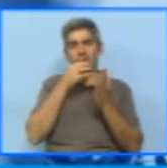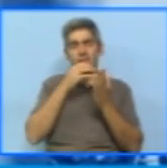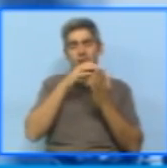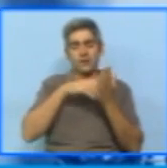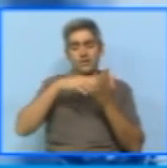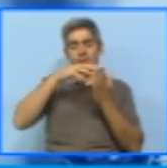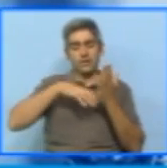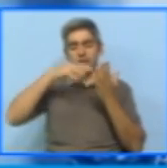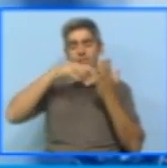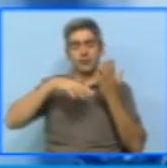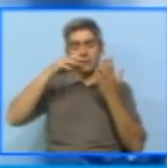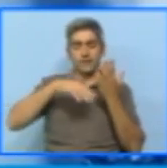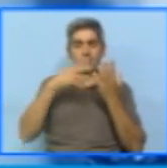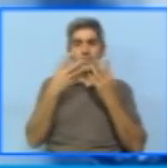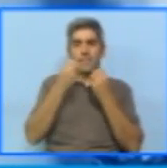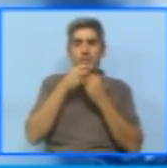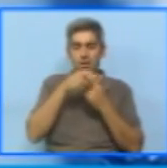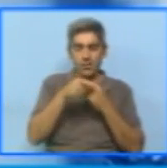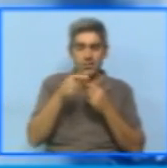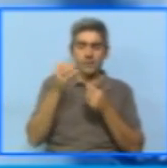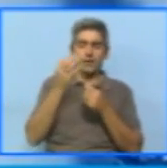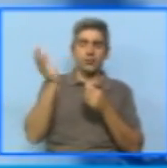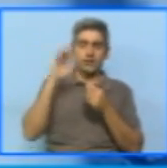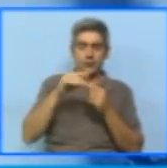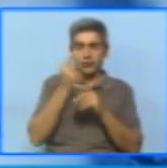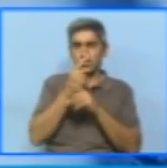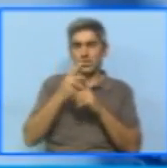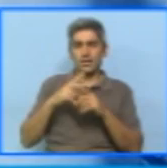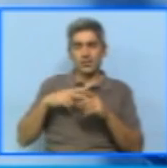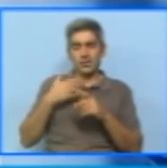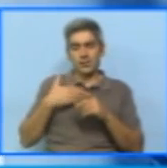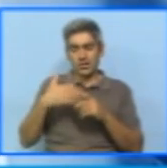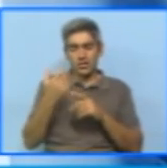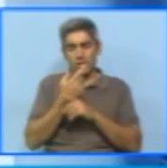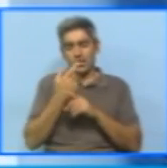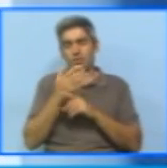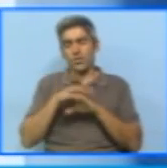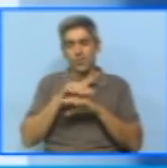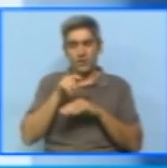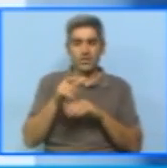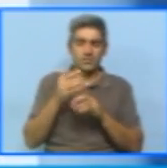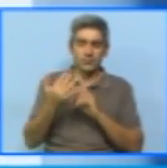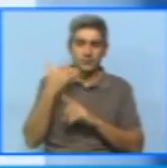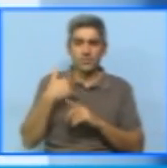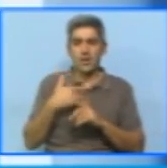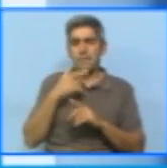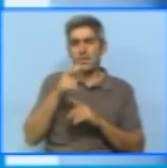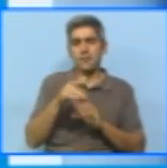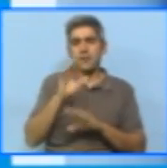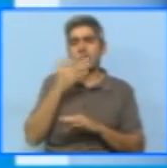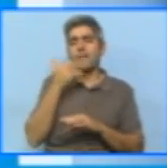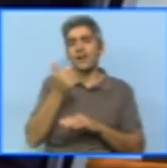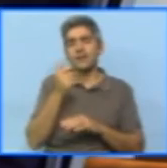sabedoria, diz que com ela me vieram todas as riquezas. Eu amei-a mais do que a beleza e do